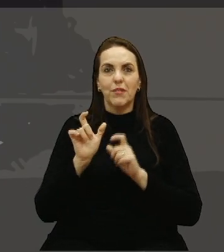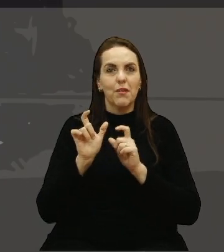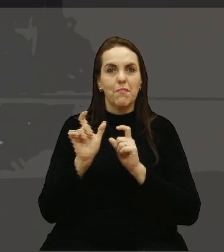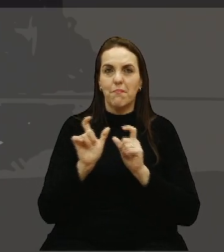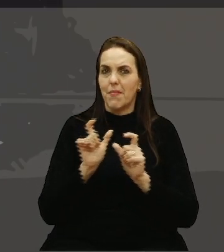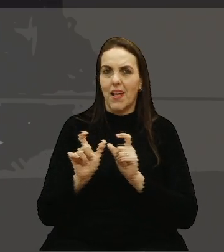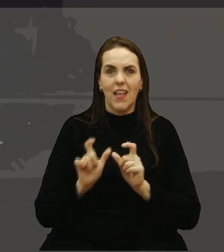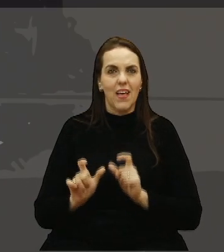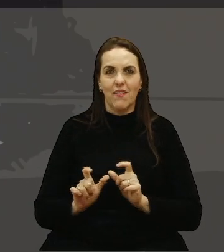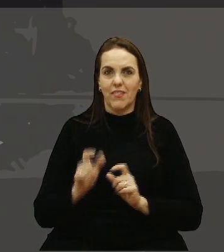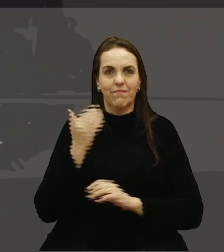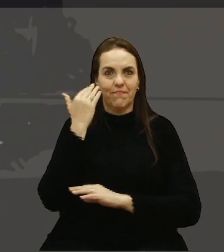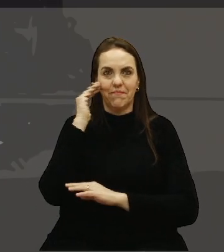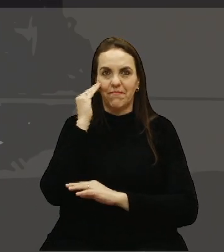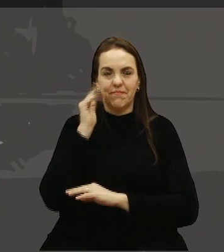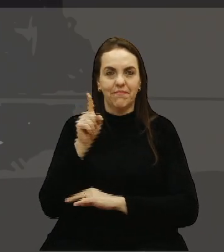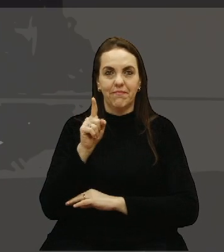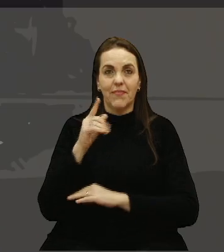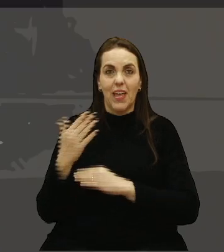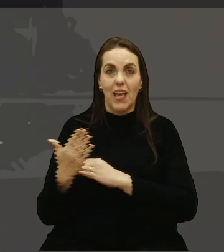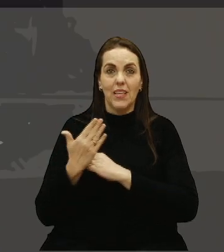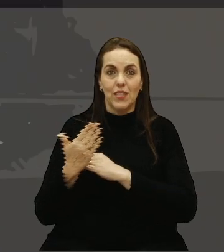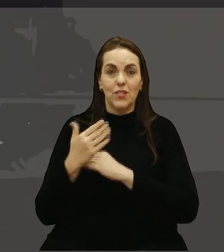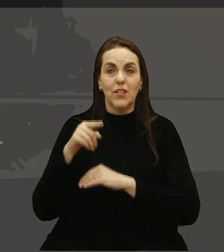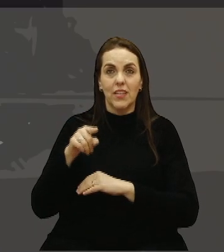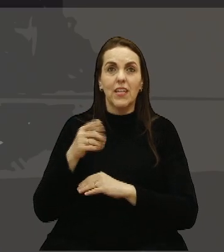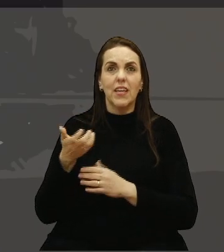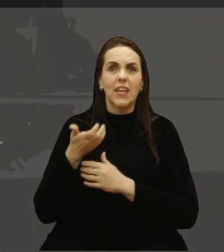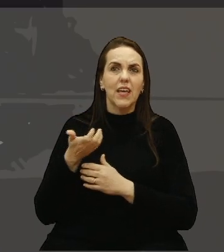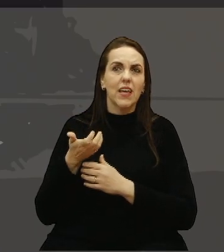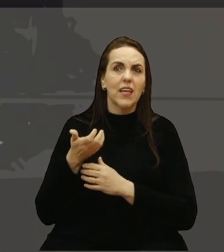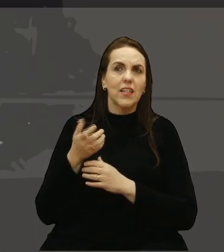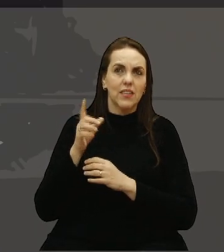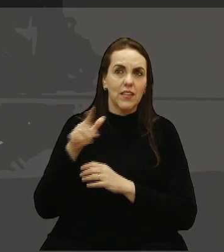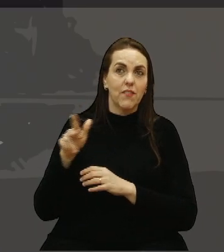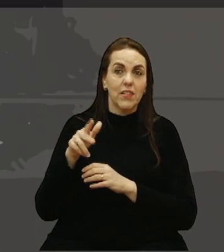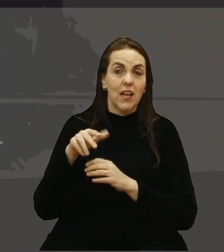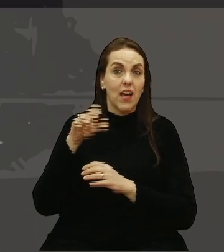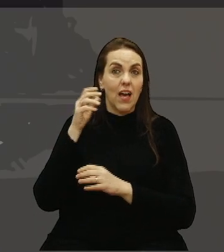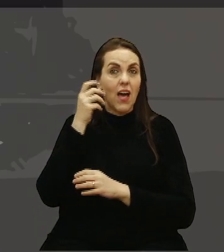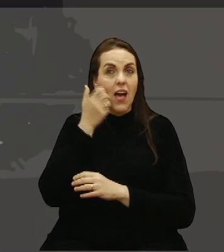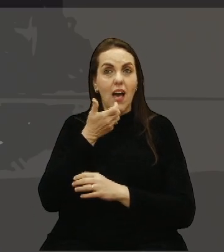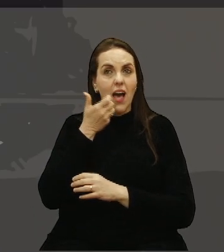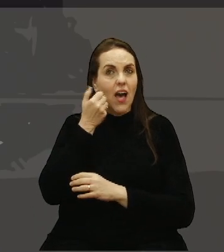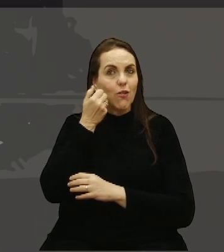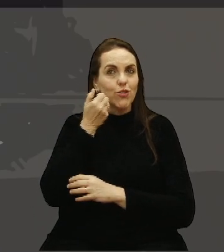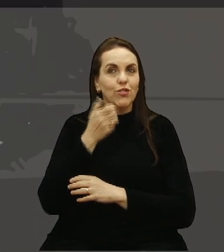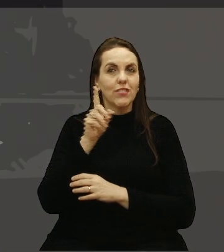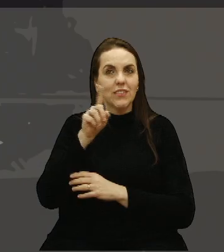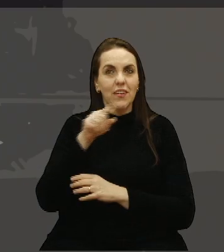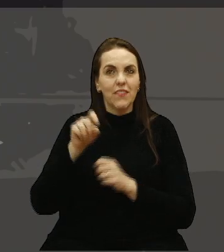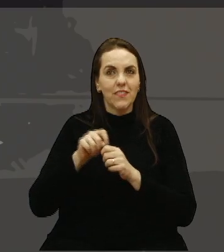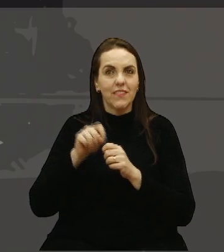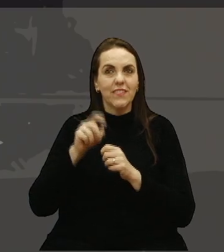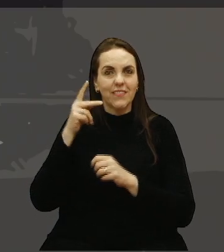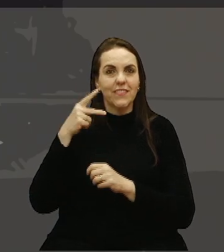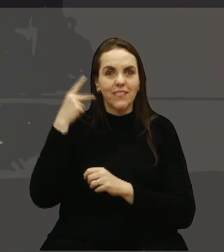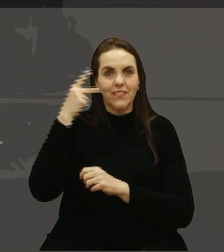entendermos, que a nossa assessoria largasse os áudios que nós fizemos com os nossos